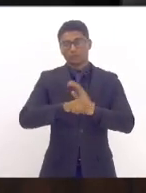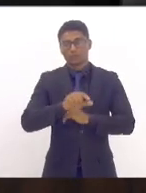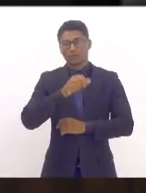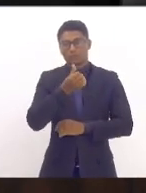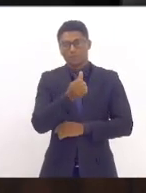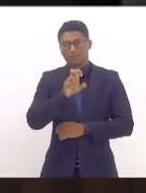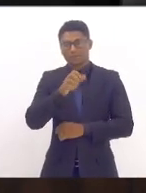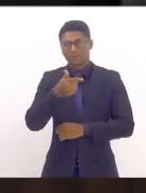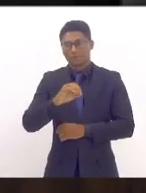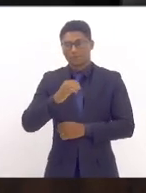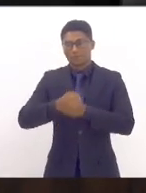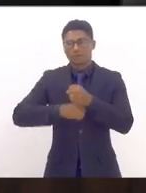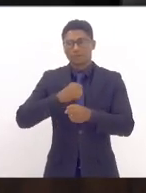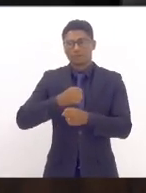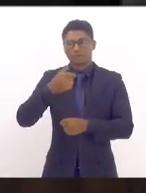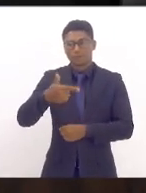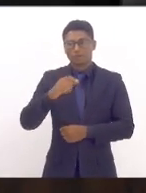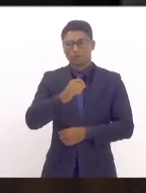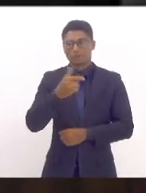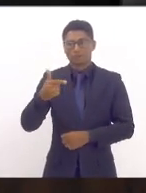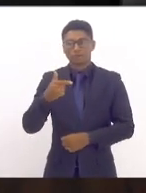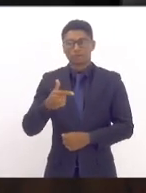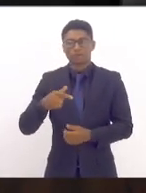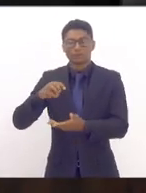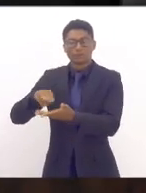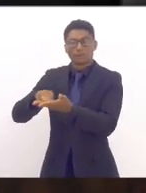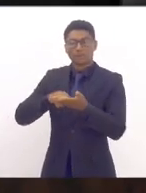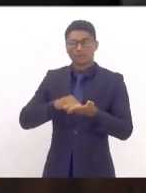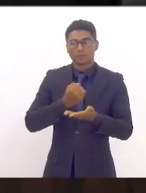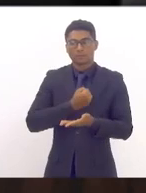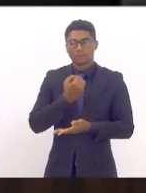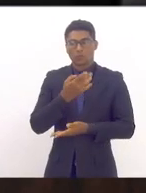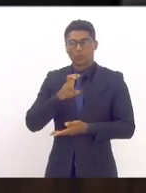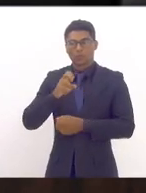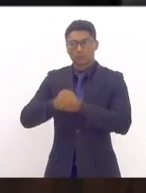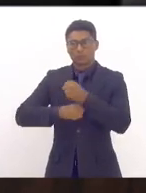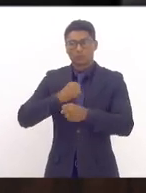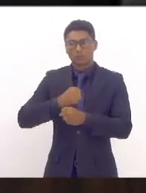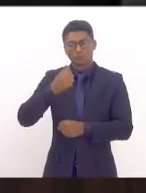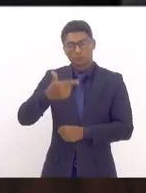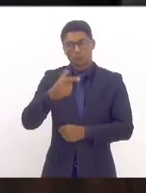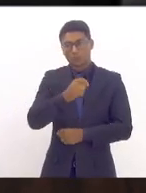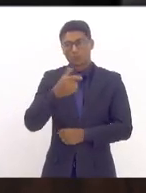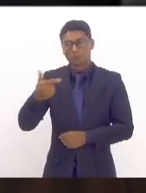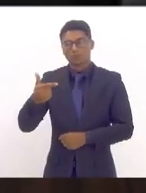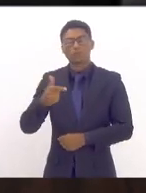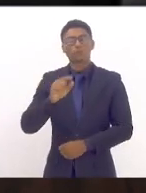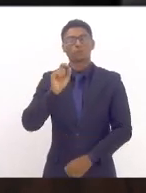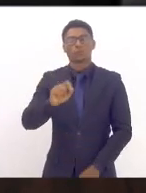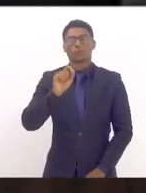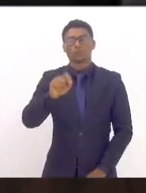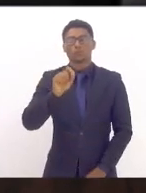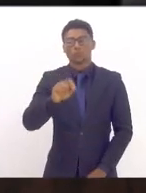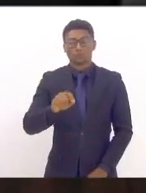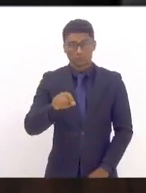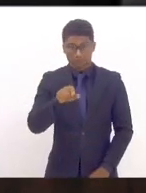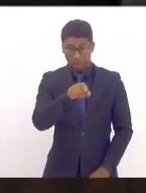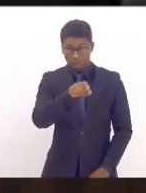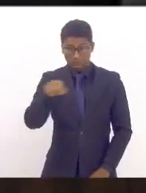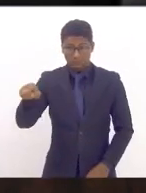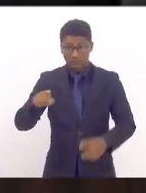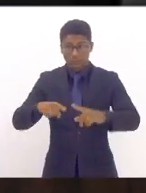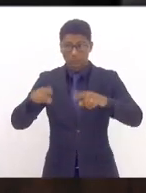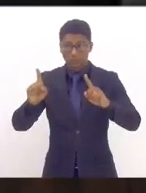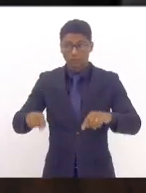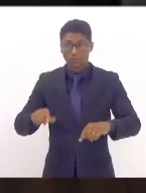22 de autoria do Poder Executivo mensagem 4522 que dispõe sobre a recomposição dos vencimentos dos